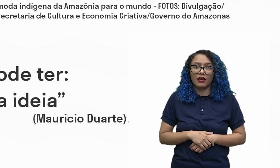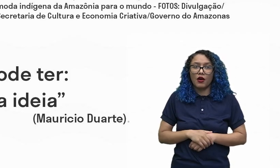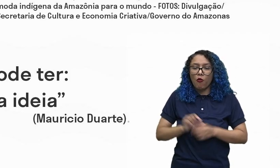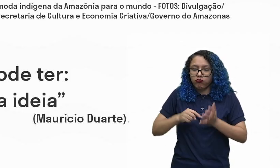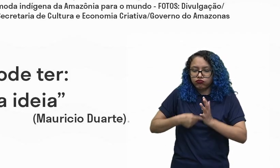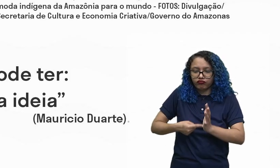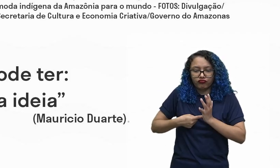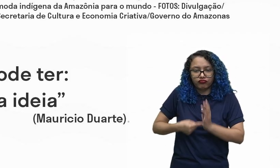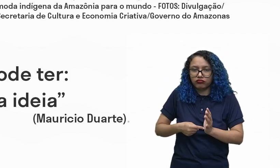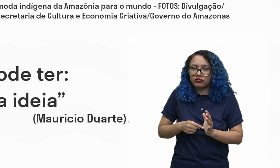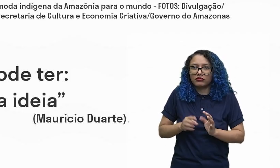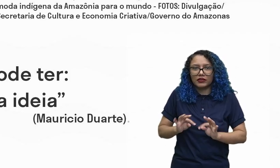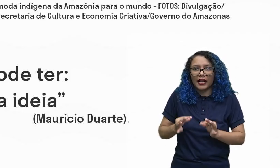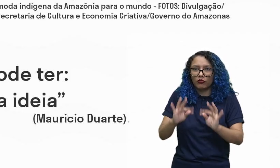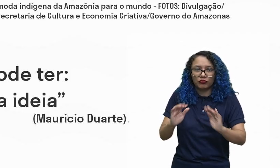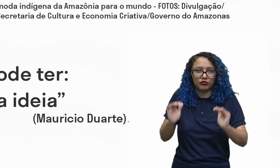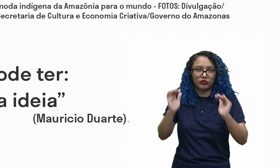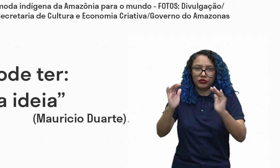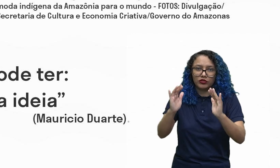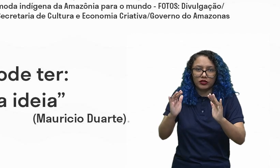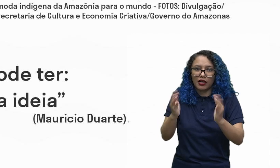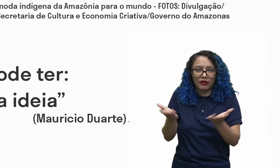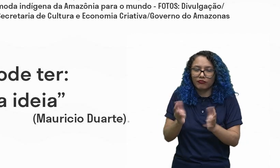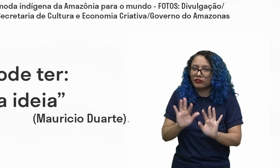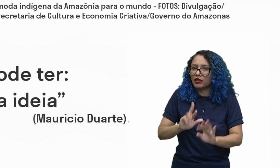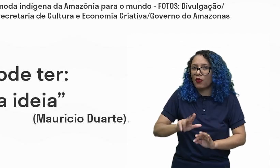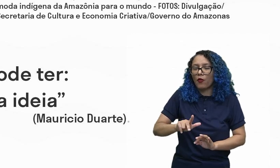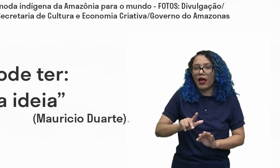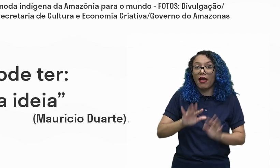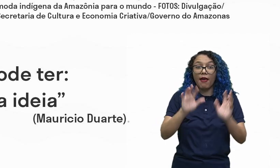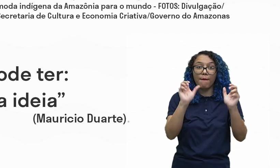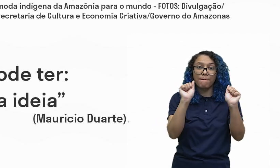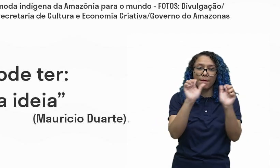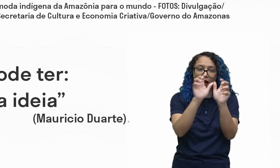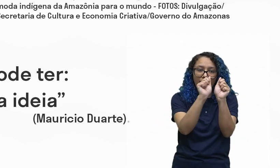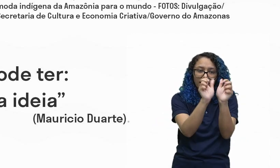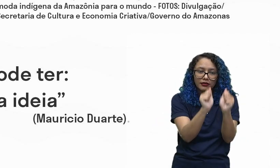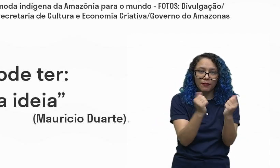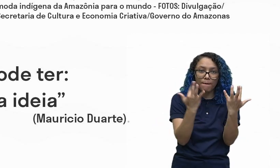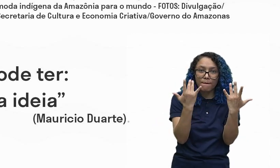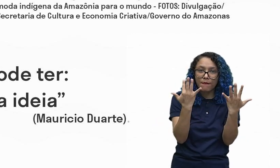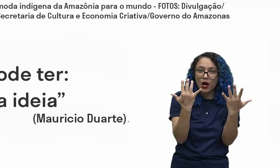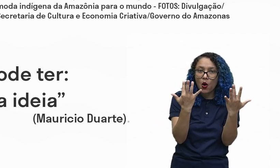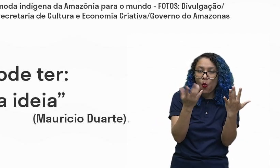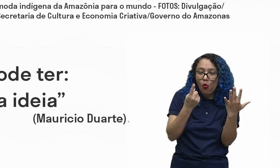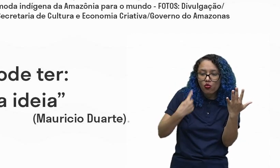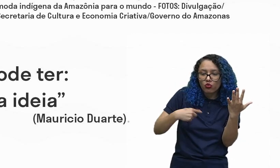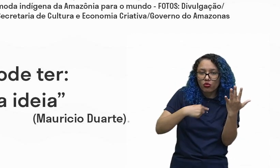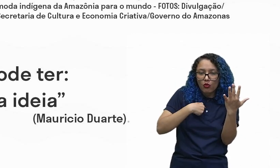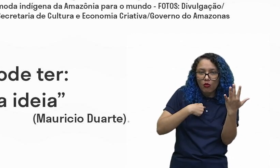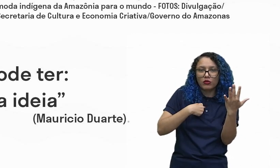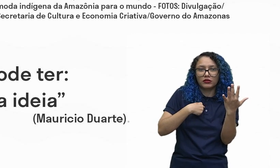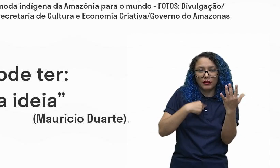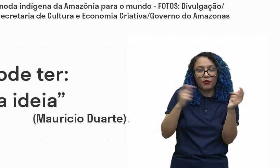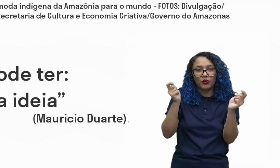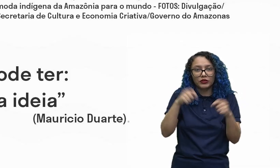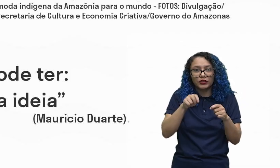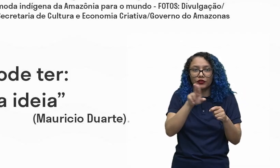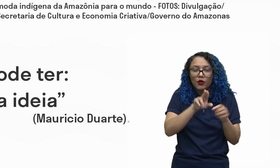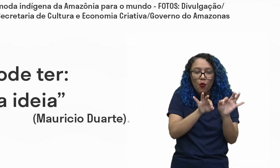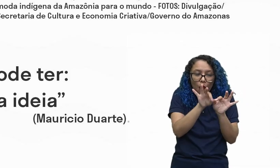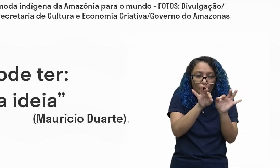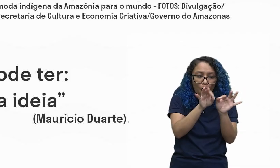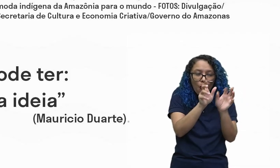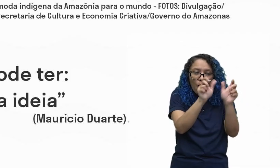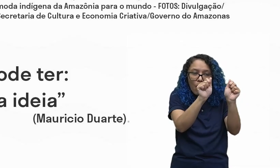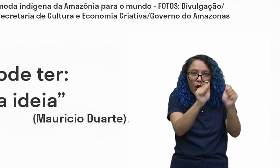e que não é uma máquina que faz, a tecnologia que faz. São os homens, somos nós que estamos